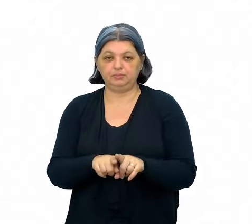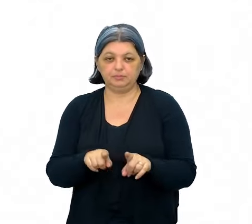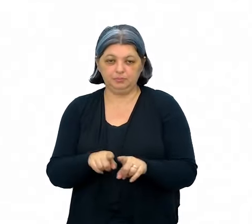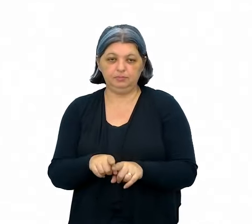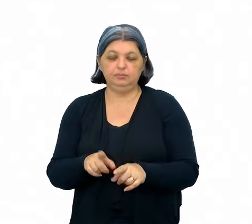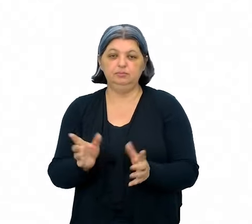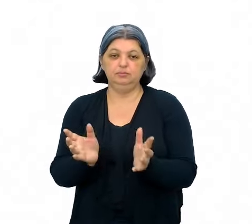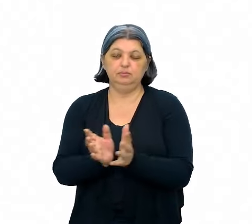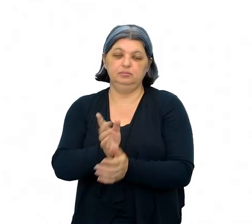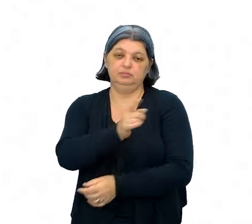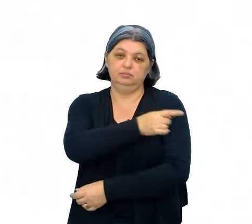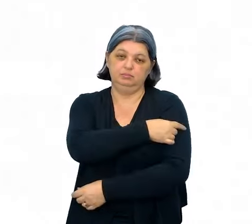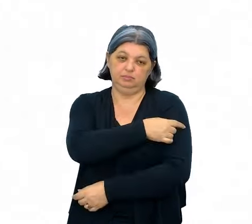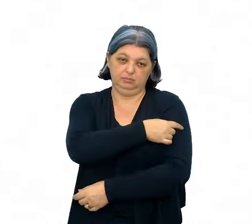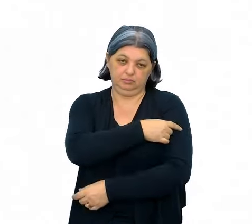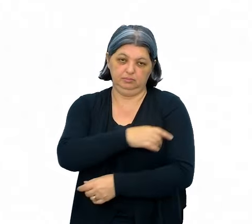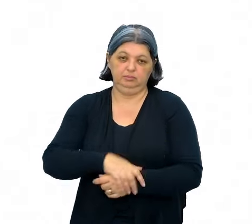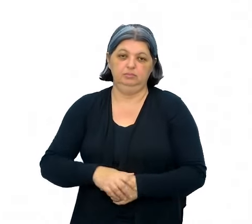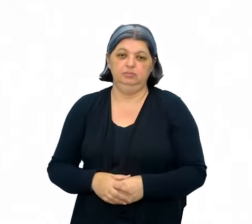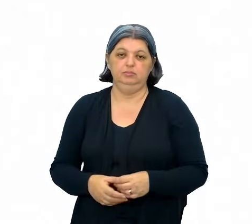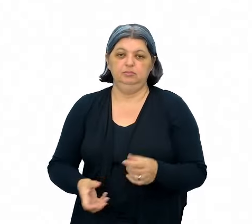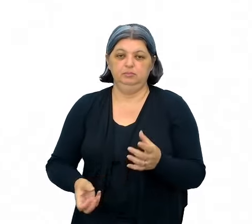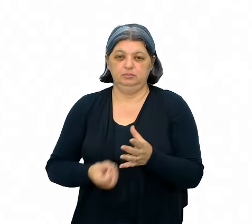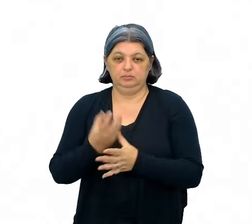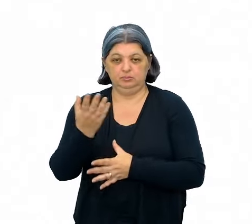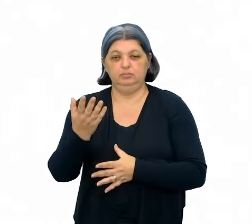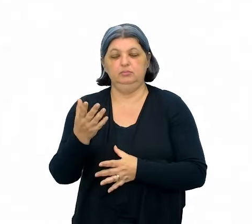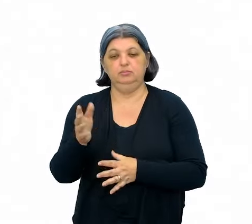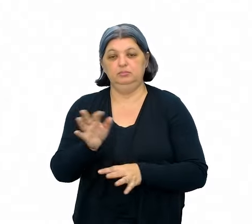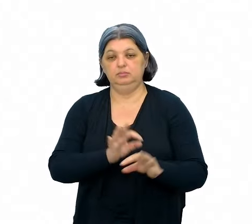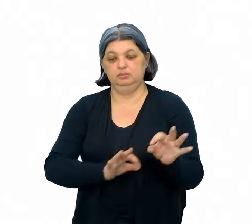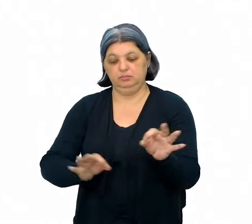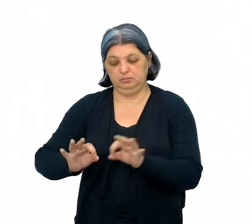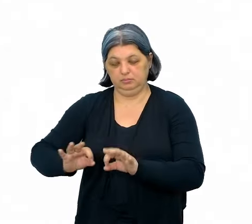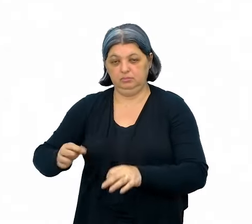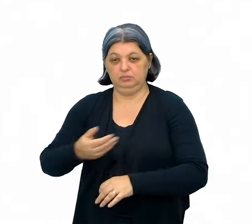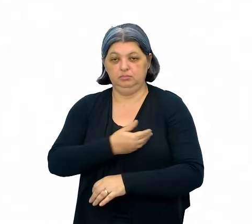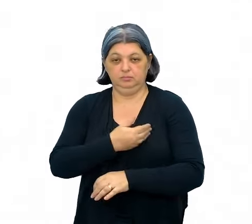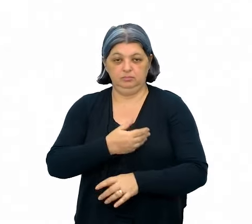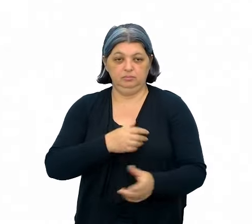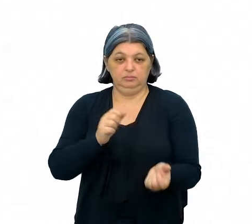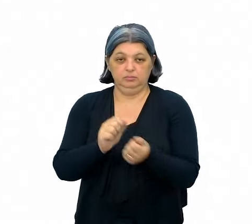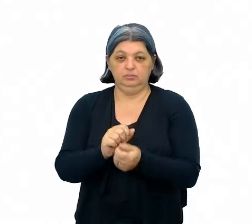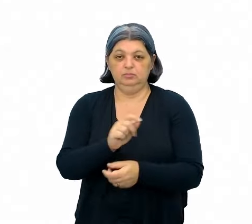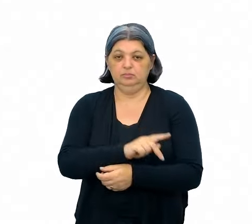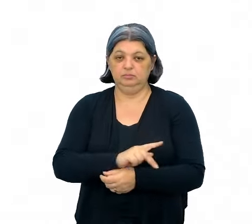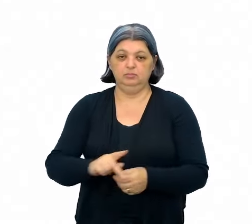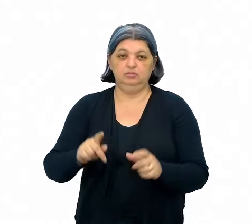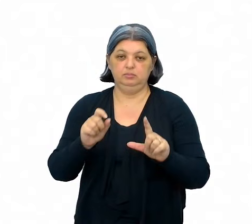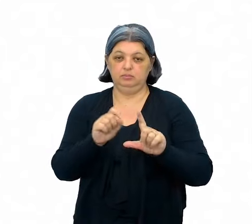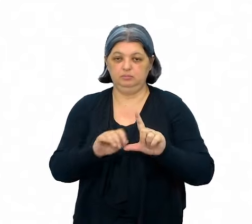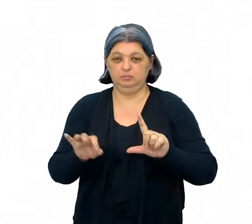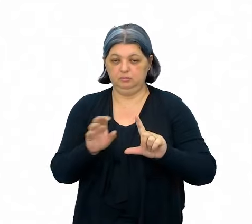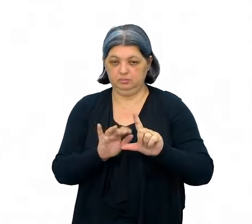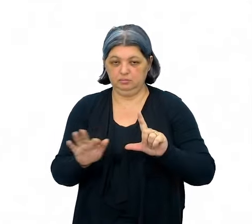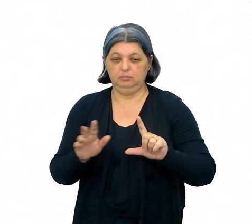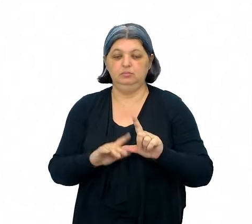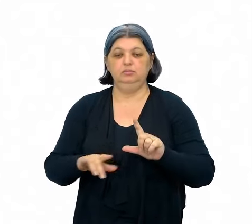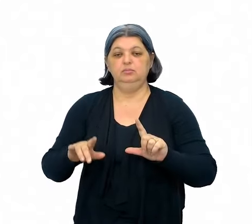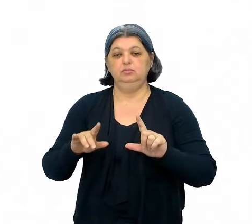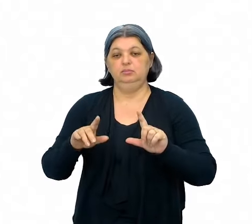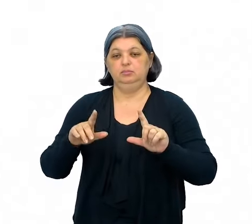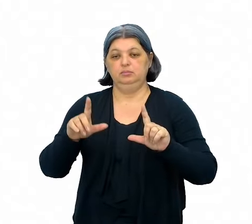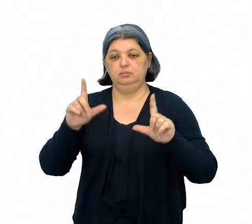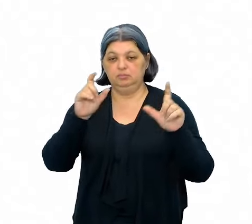primeiro ano, produzir em colaboração com os colegas e com a do professor legendas para álbuns, fotos